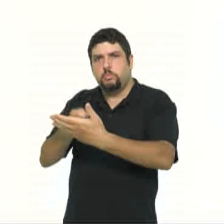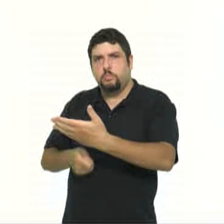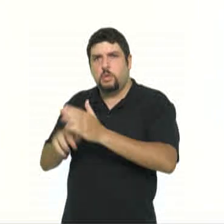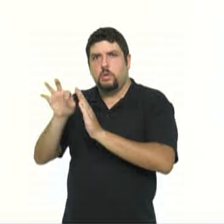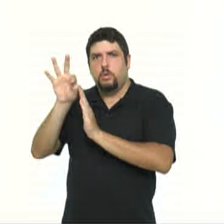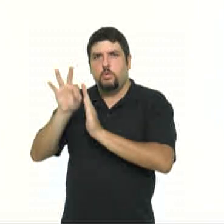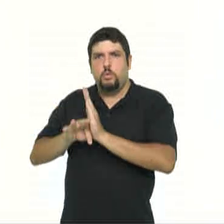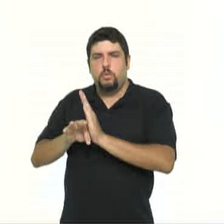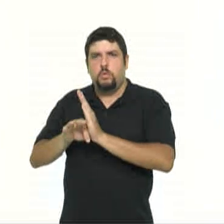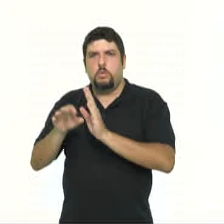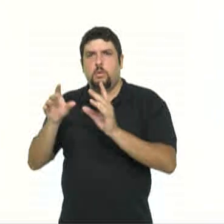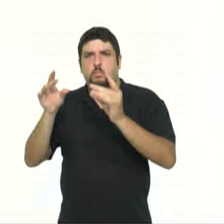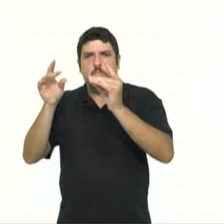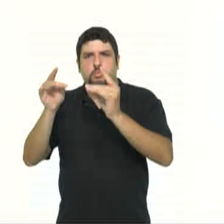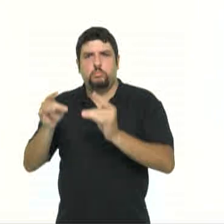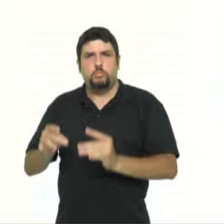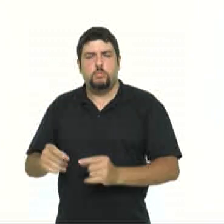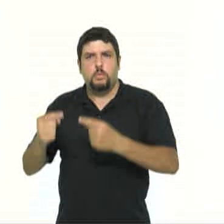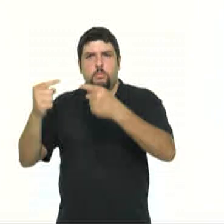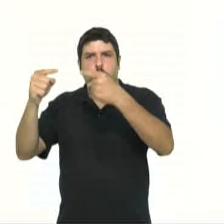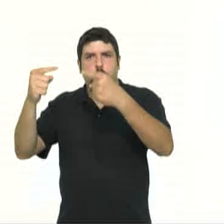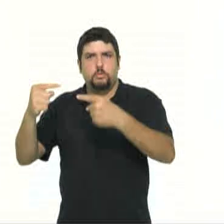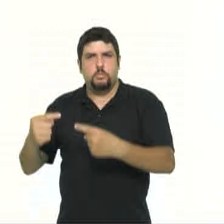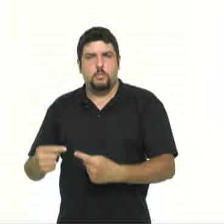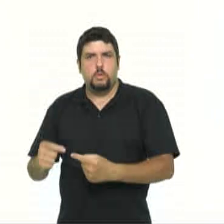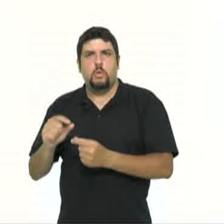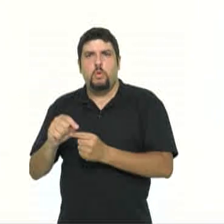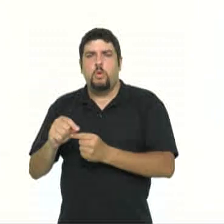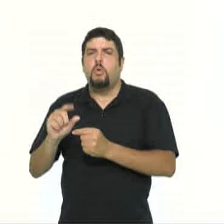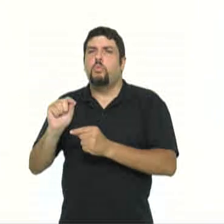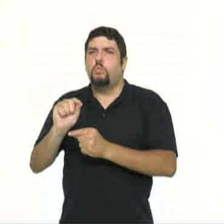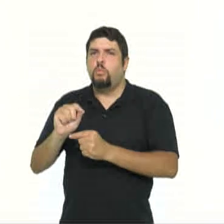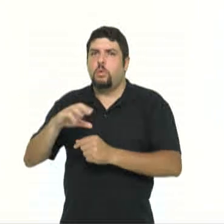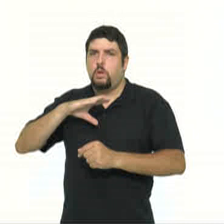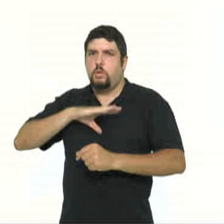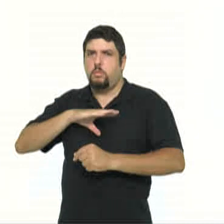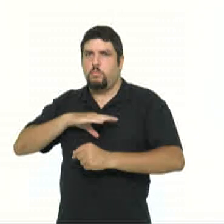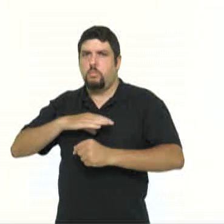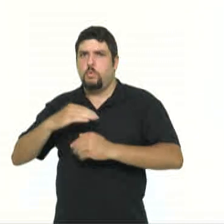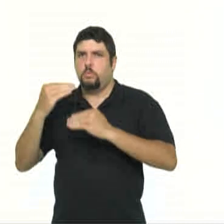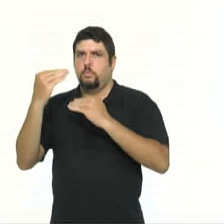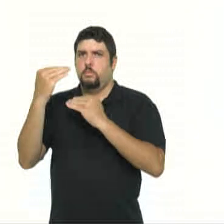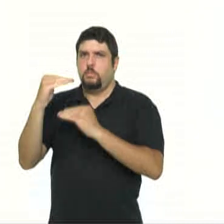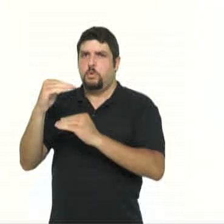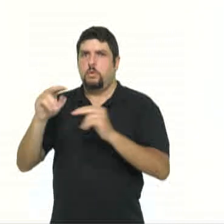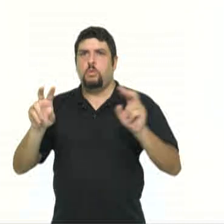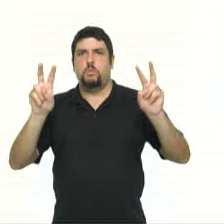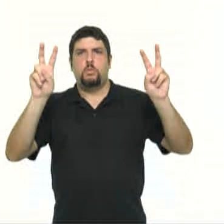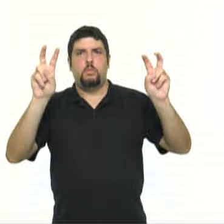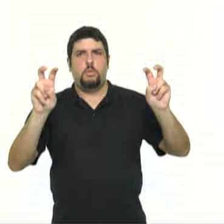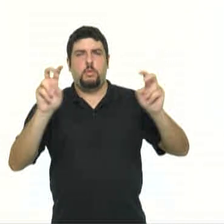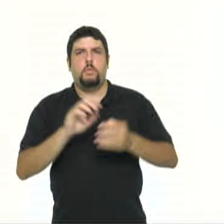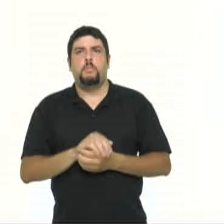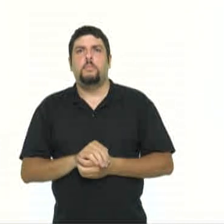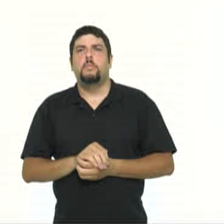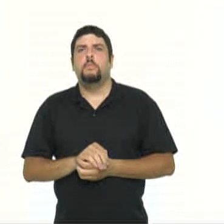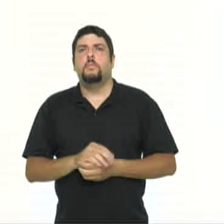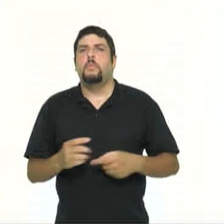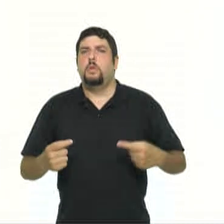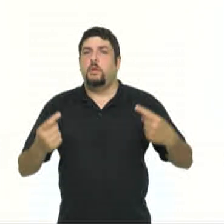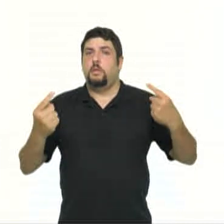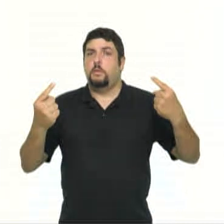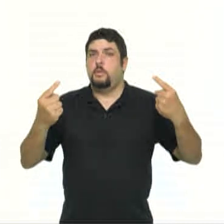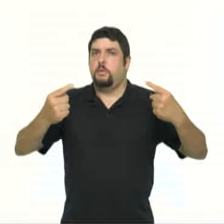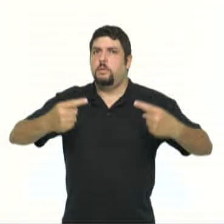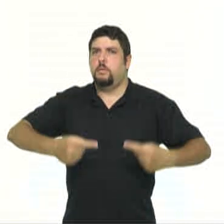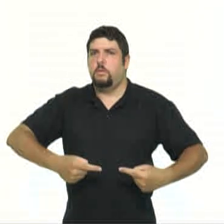dissertativo argumentativo em norma padrão da língua portuguesa sobre o tema Desafios